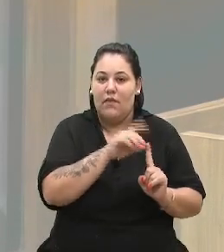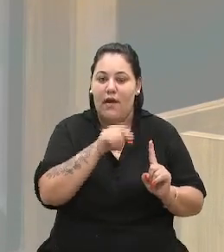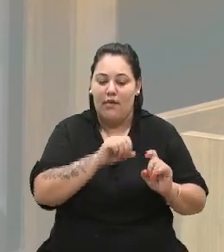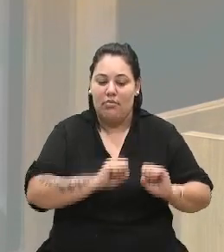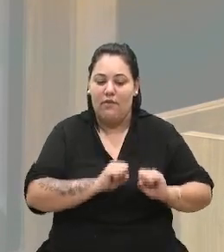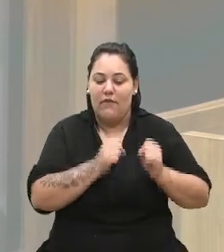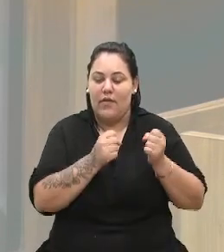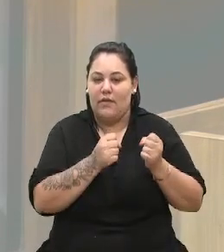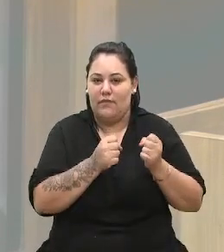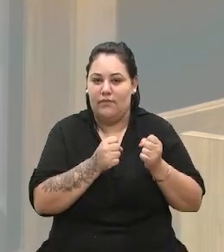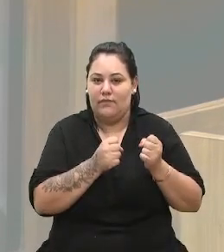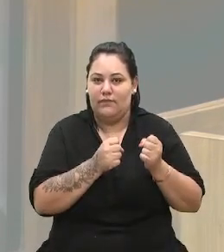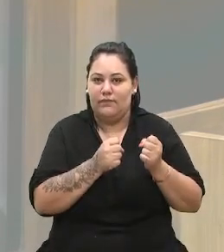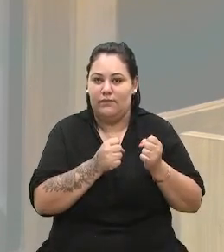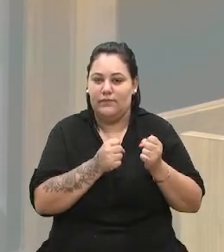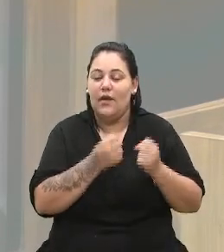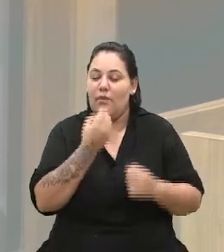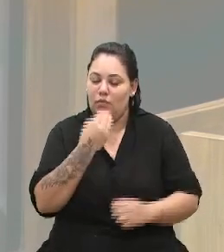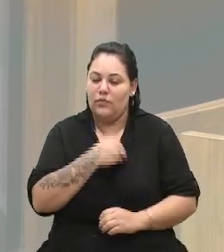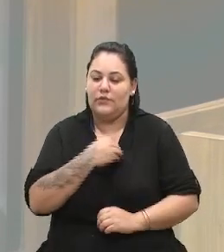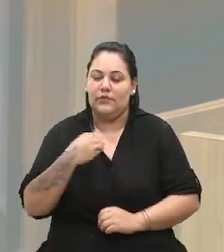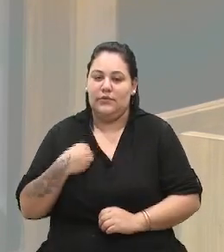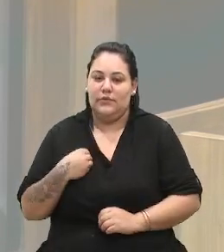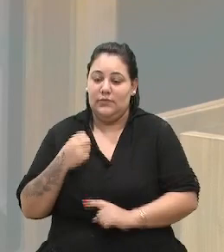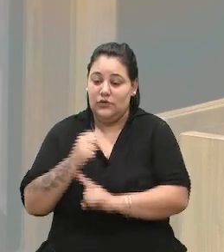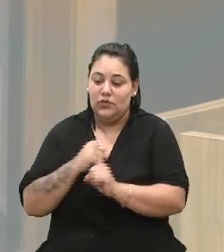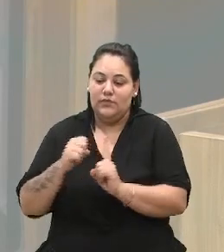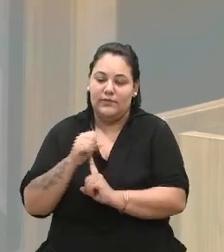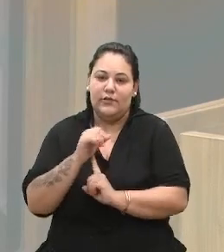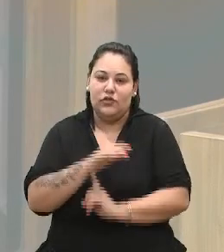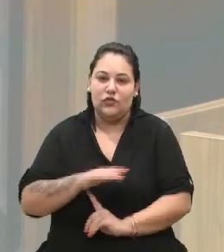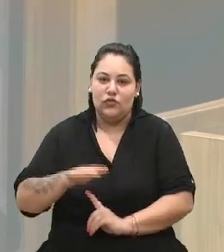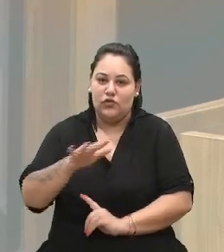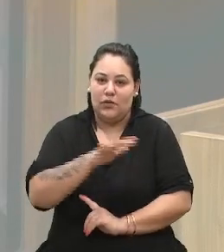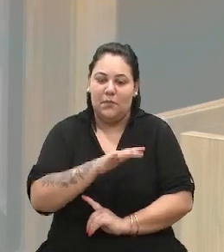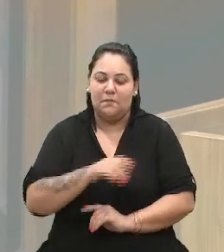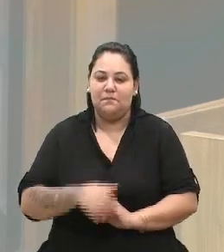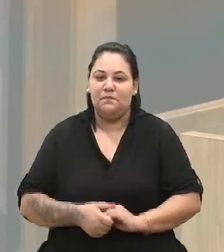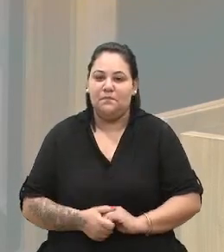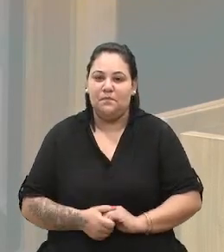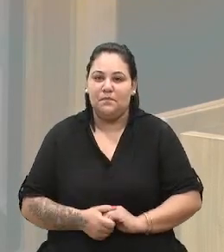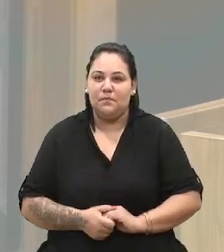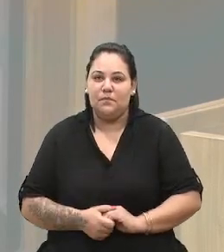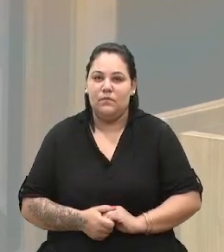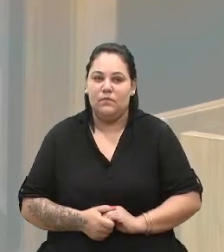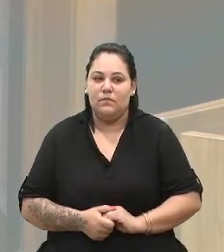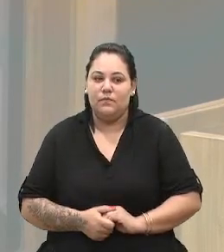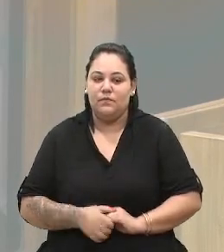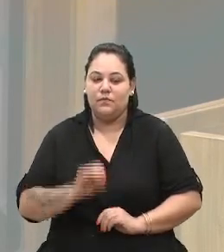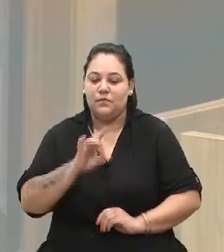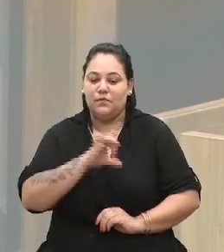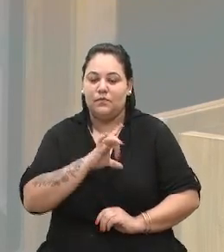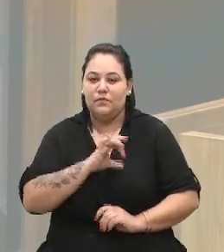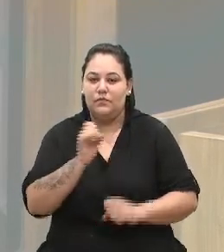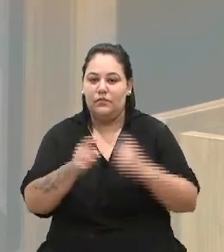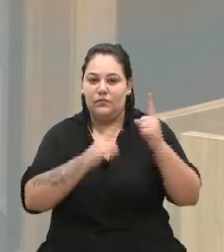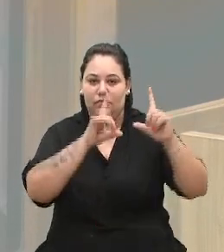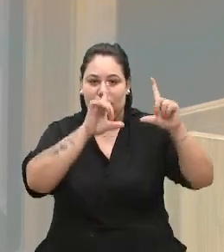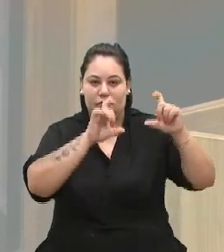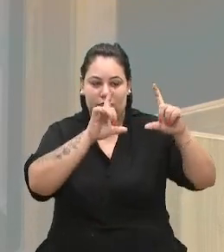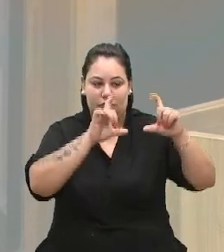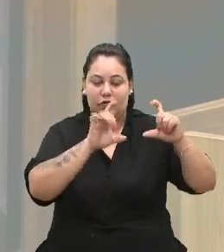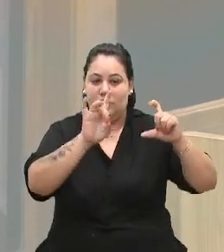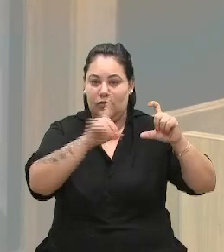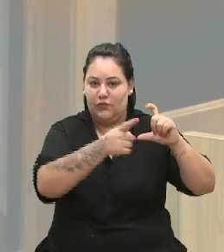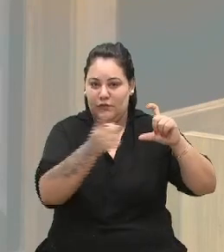defender a boa medicina para a sociedade. Nós temos umas pequenas imagens aqui, só para vocês